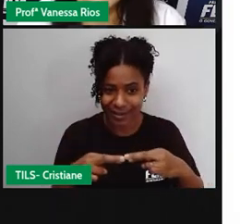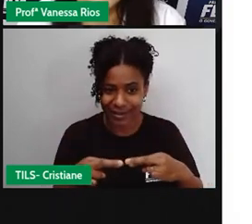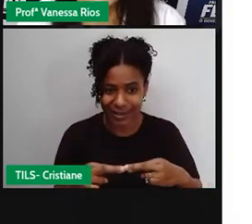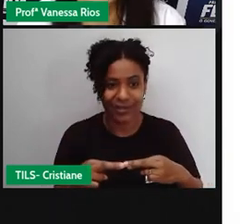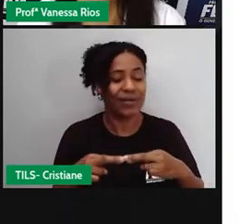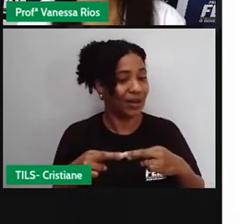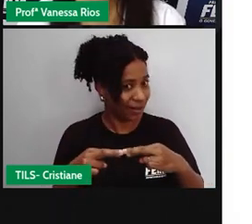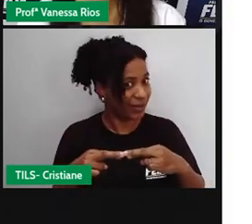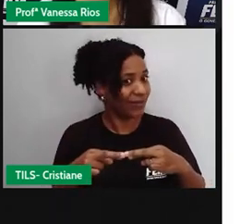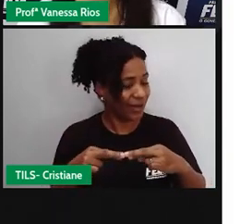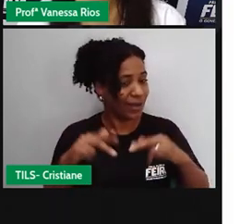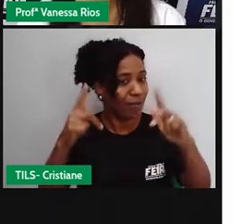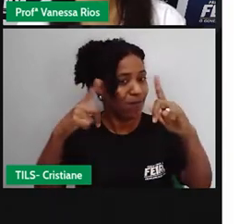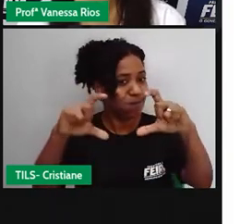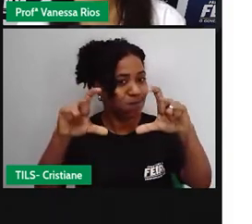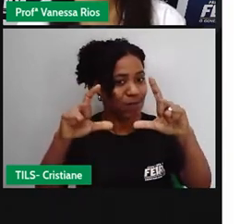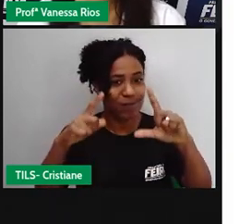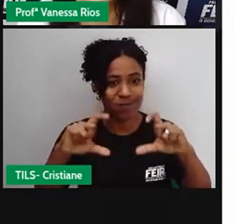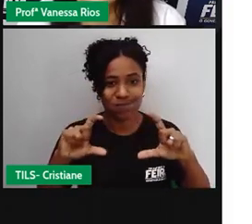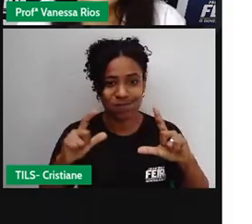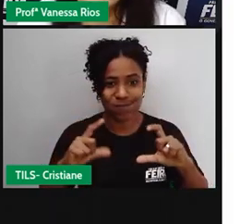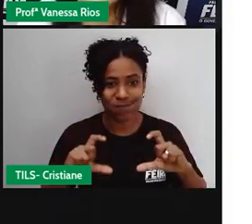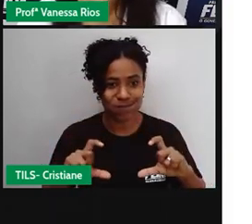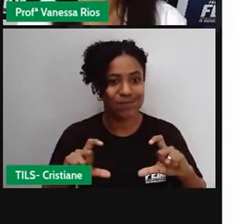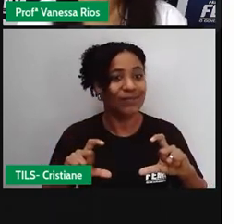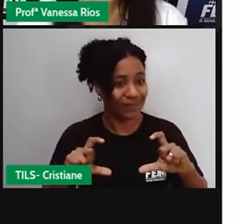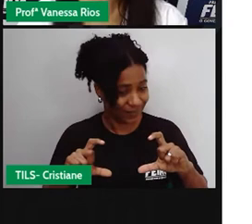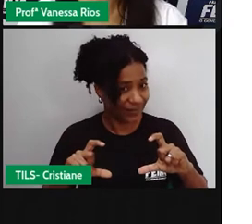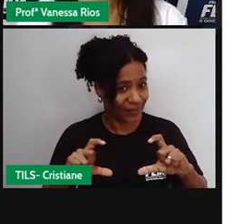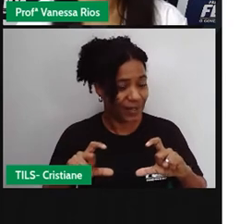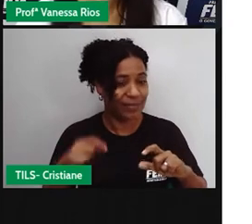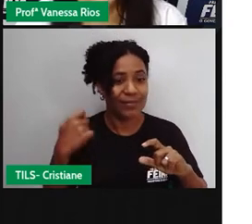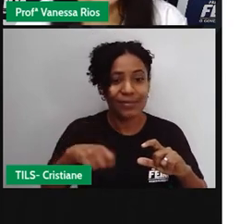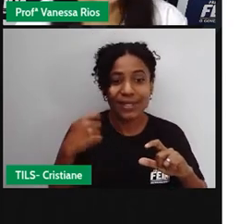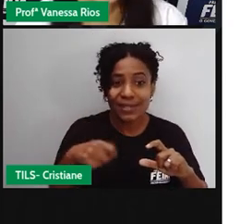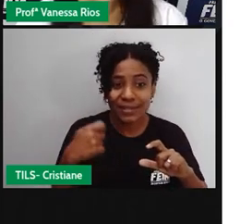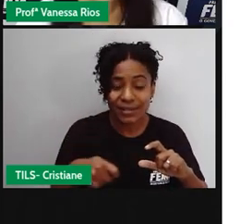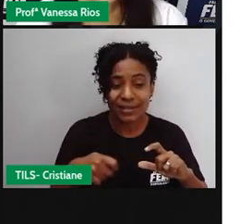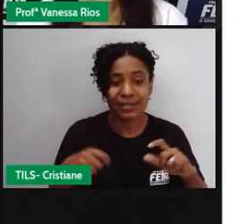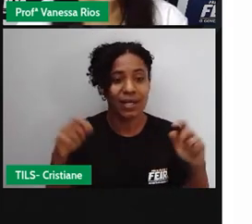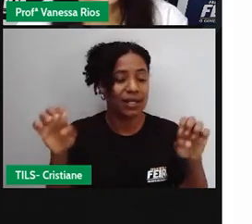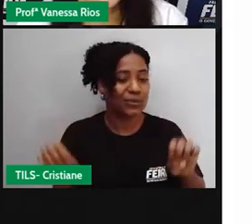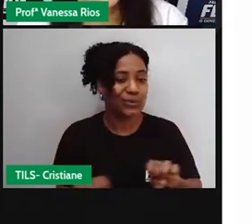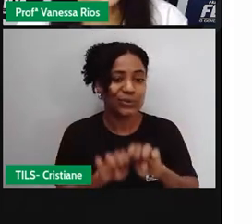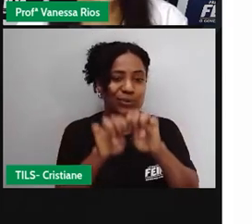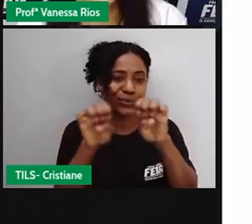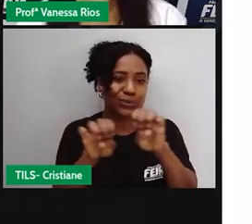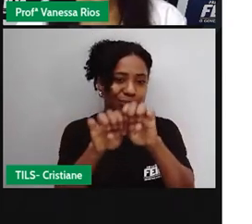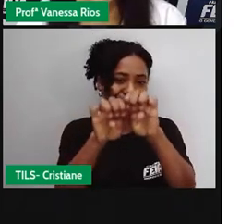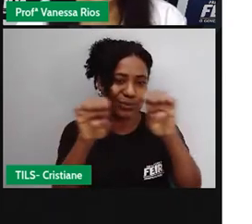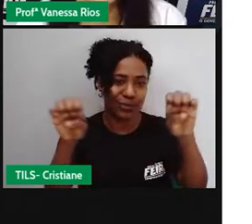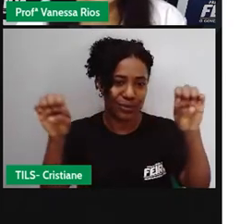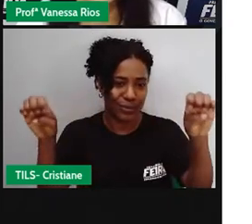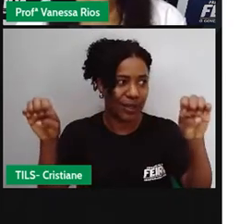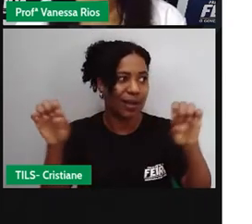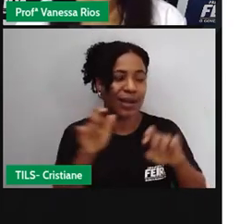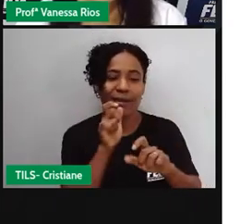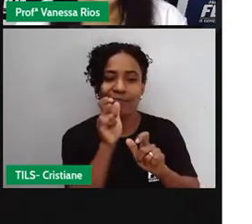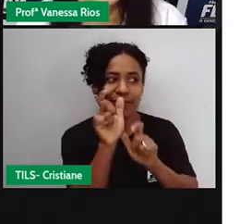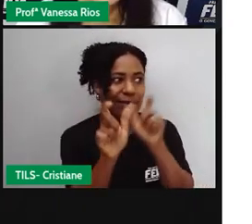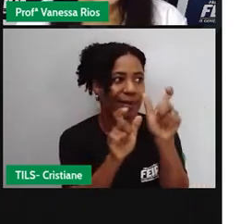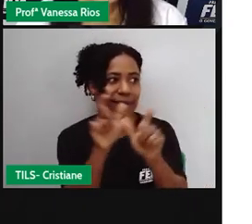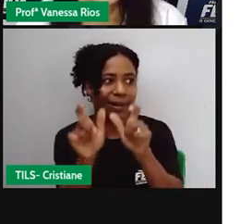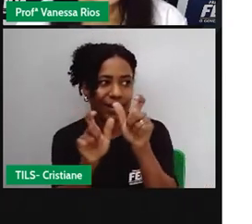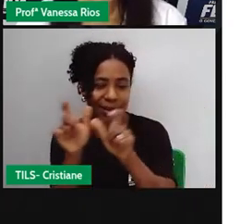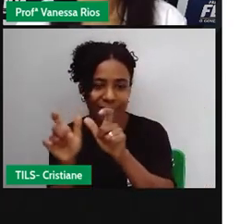das estrofes. Então, eu preciso ter em mente toda a estrutura, a forma de organização das palavras quando